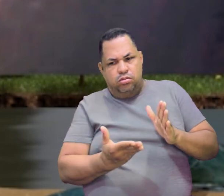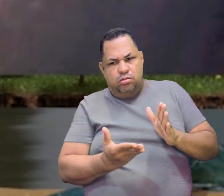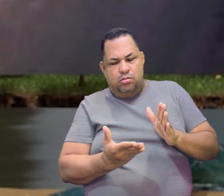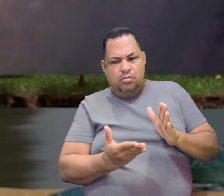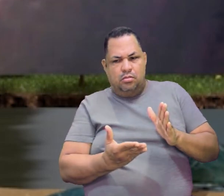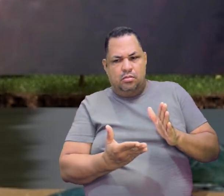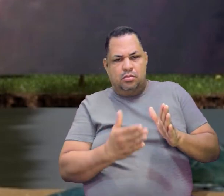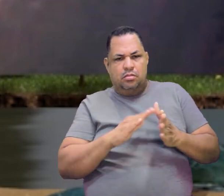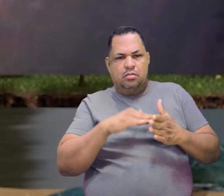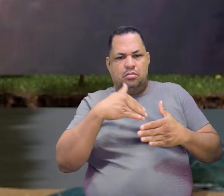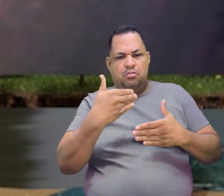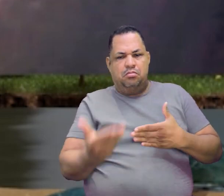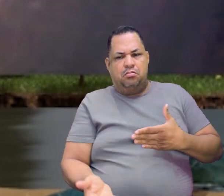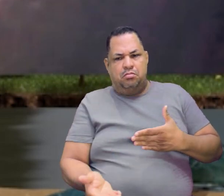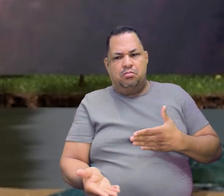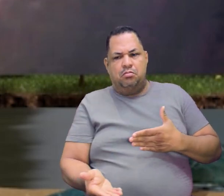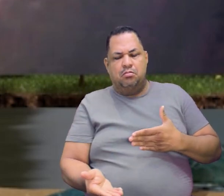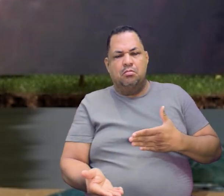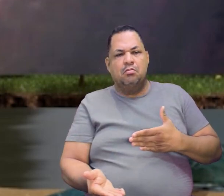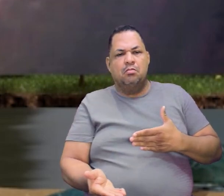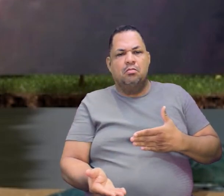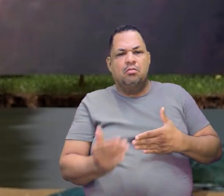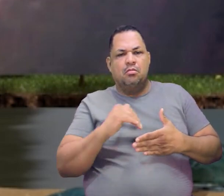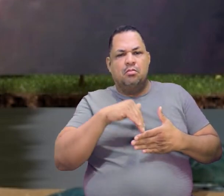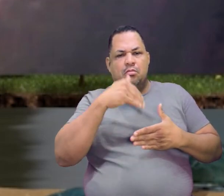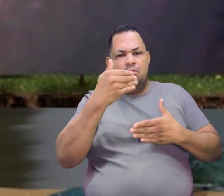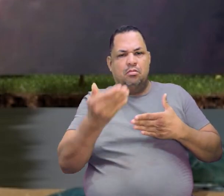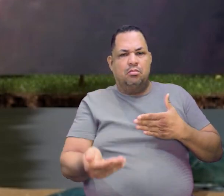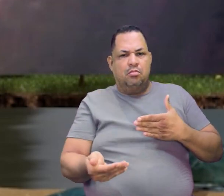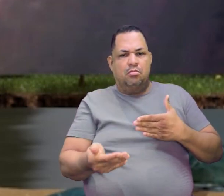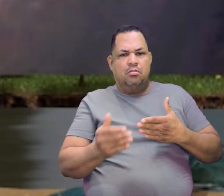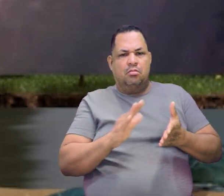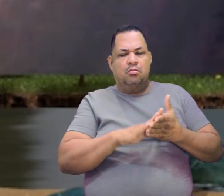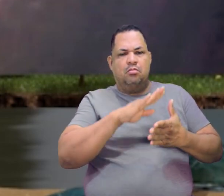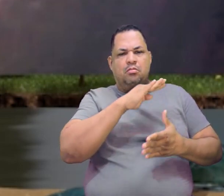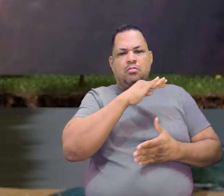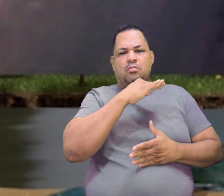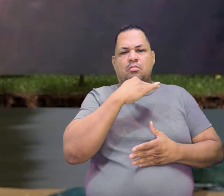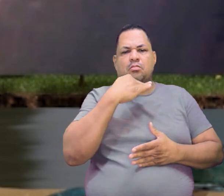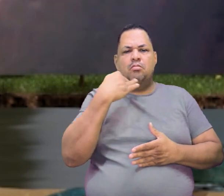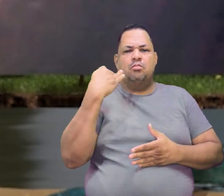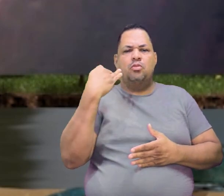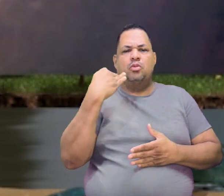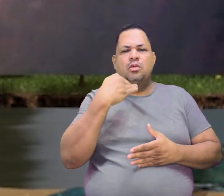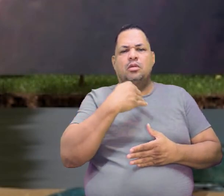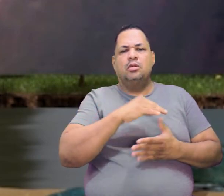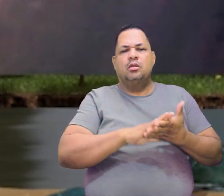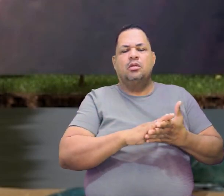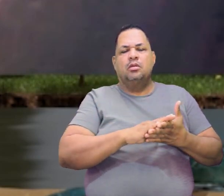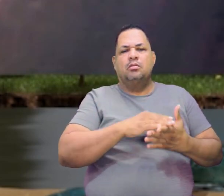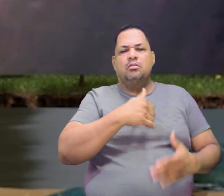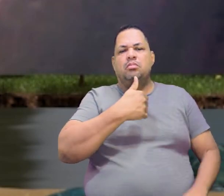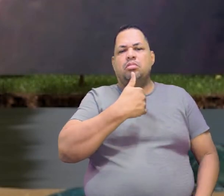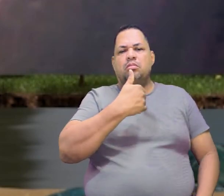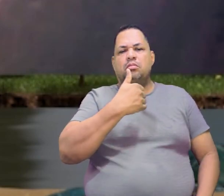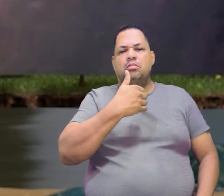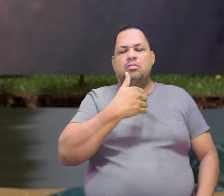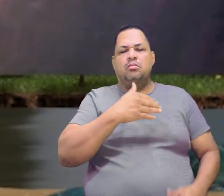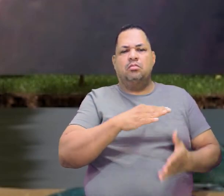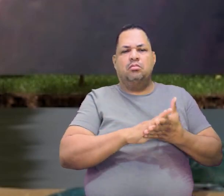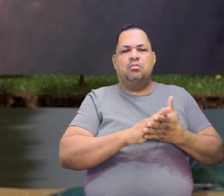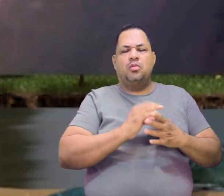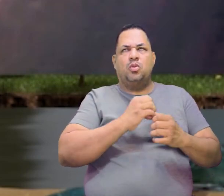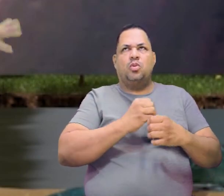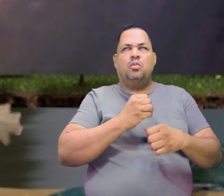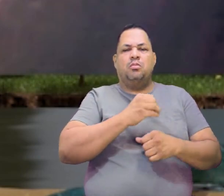tomba e cai. Vira, matando dezenas de trabalhadores. Os